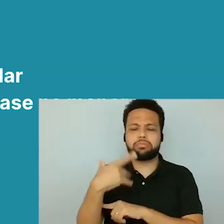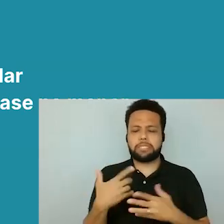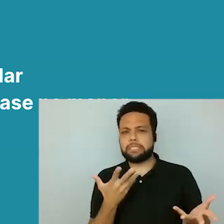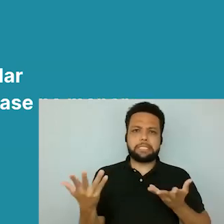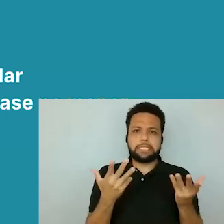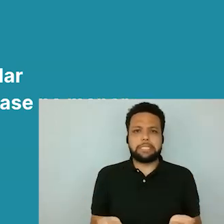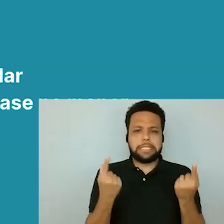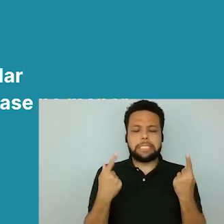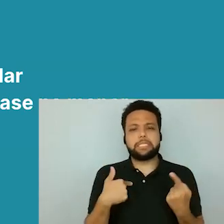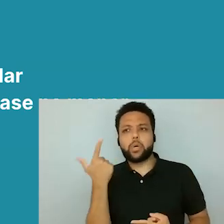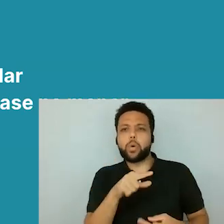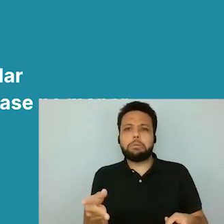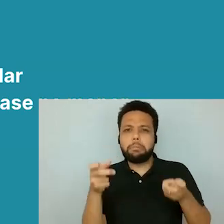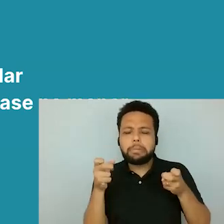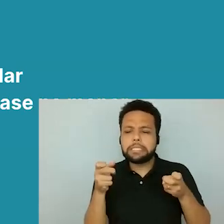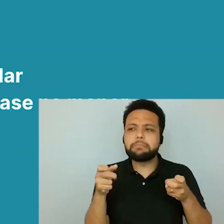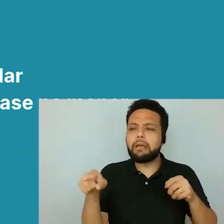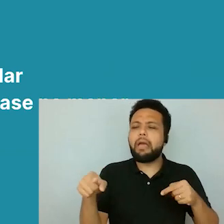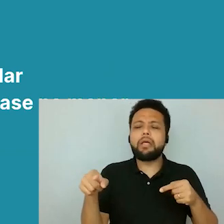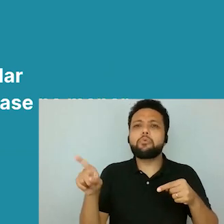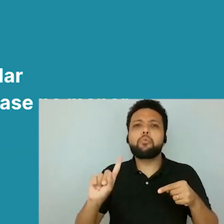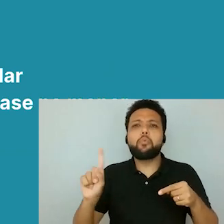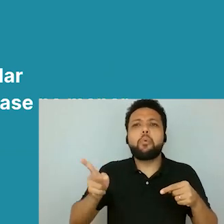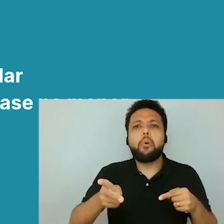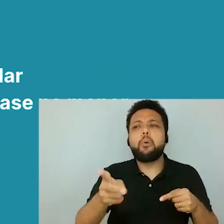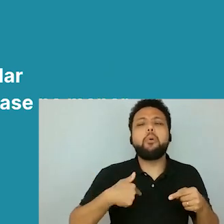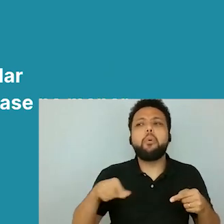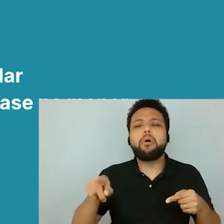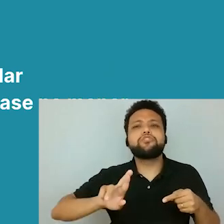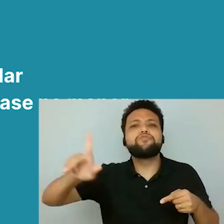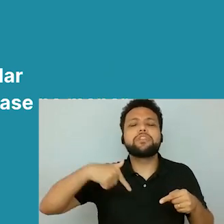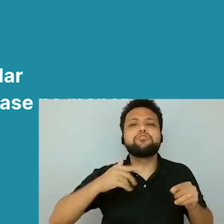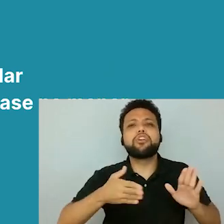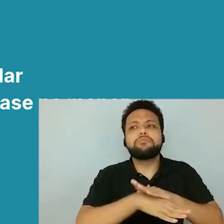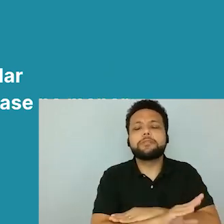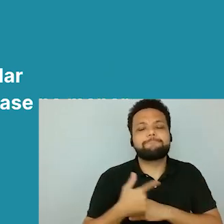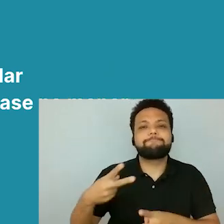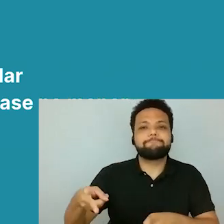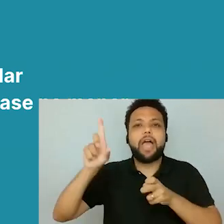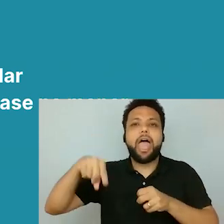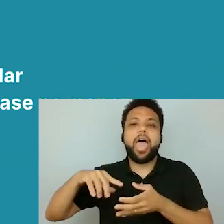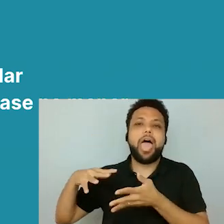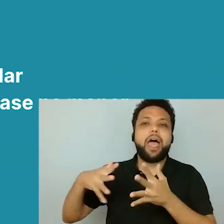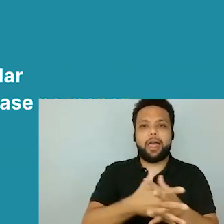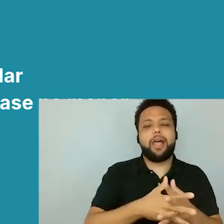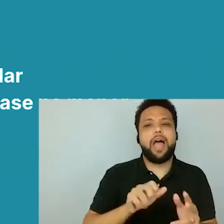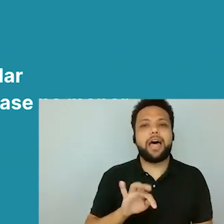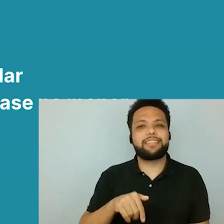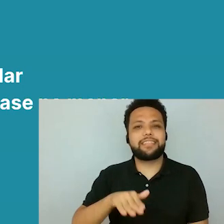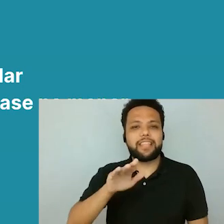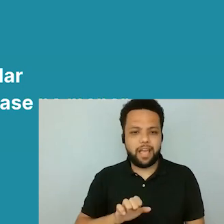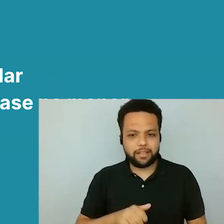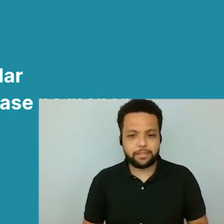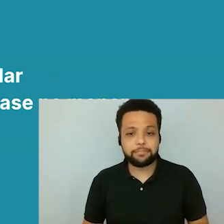está tendo alguma tentativa de ataque também, pode ser que esteja tendo, né? E a gente colocou 2 práticas ali, que é o patch